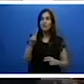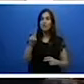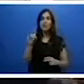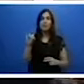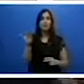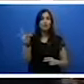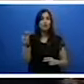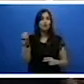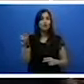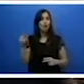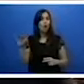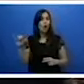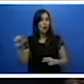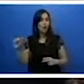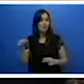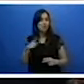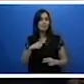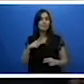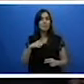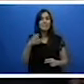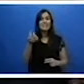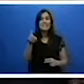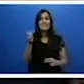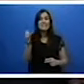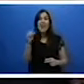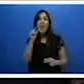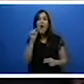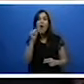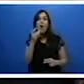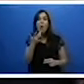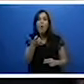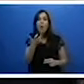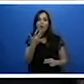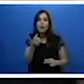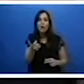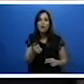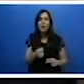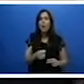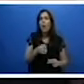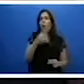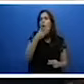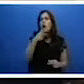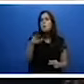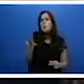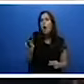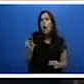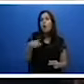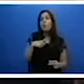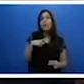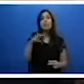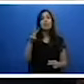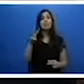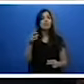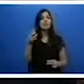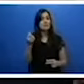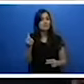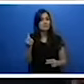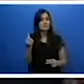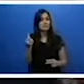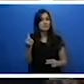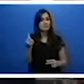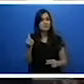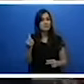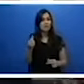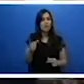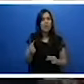Vitória tem 60 lápis de cor. Seu irmão tem 36. Quantos lápis de cor Vitória tem